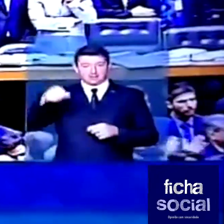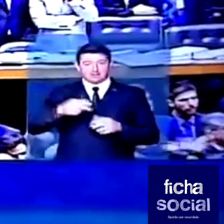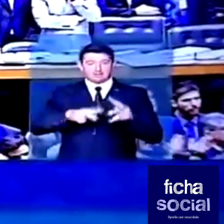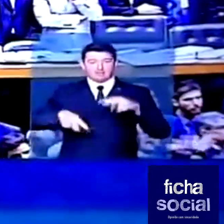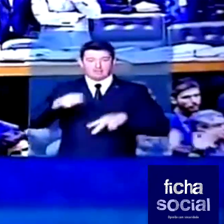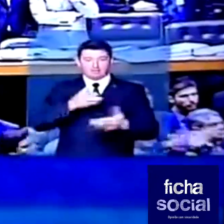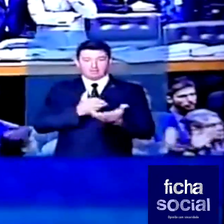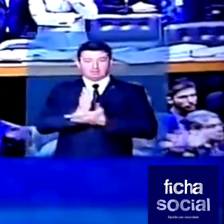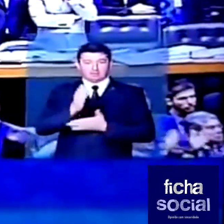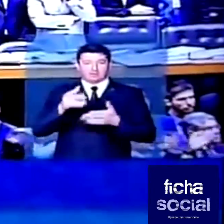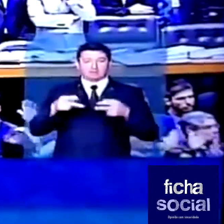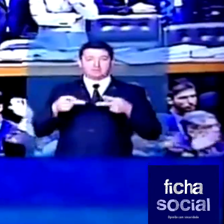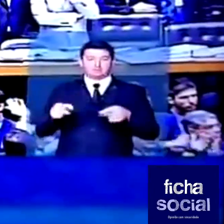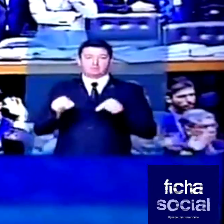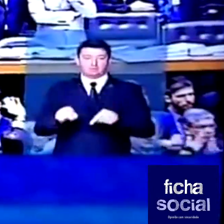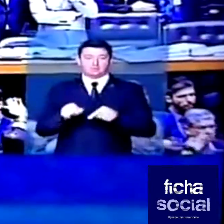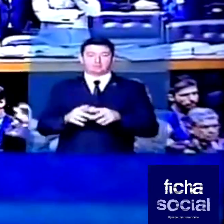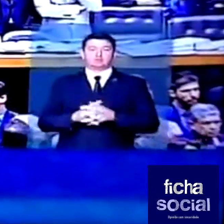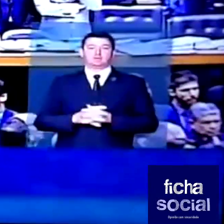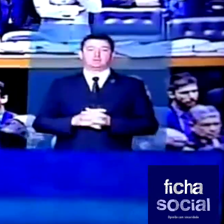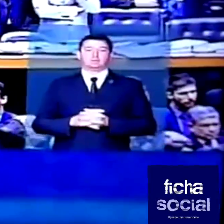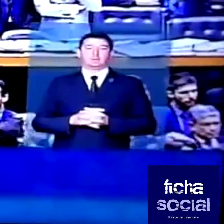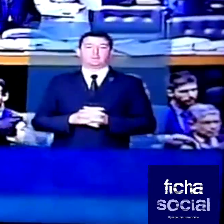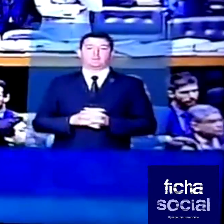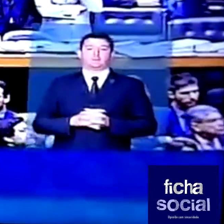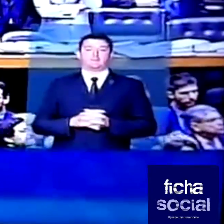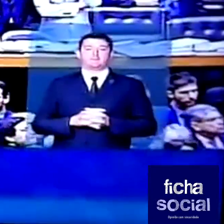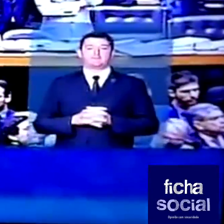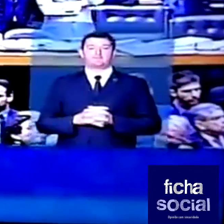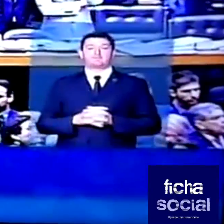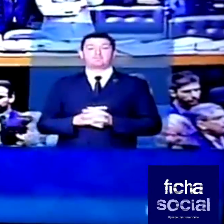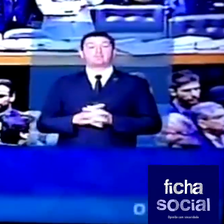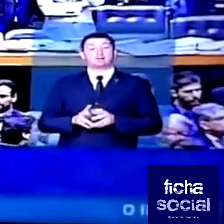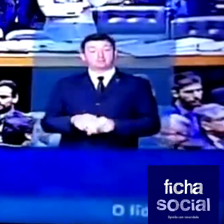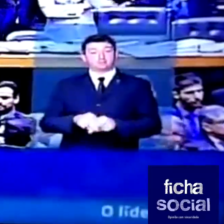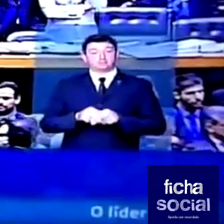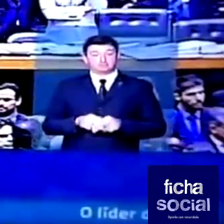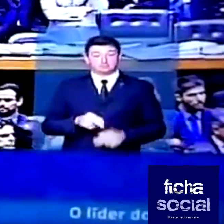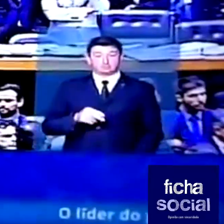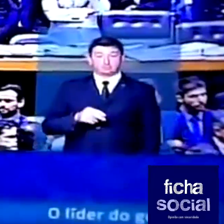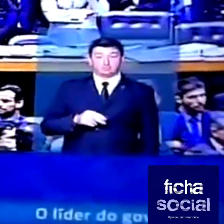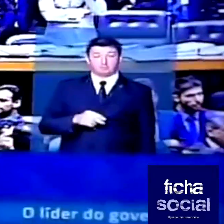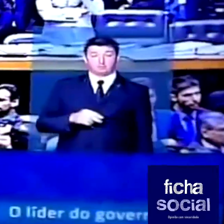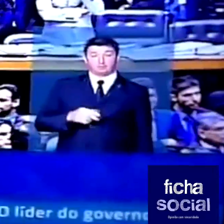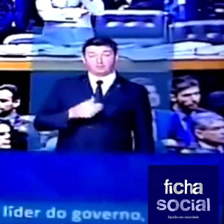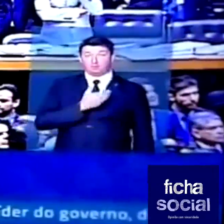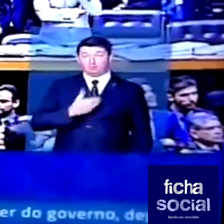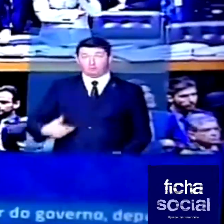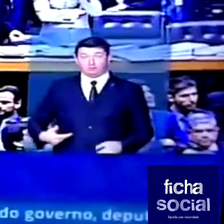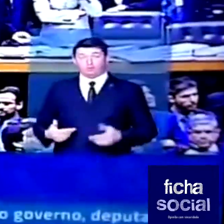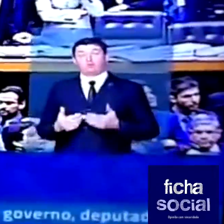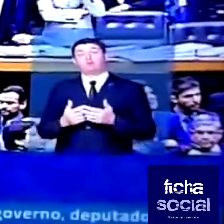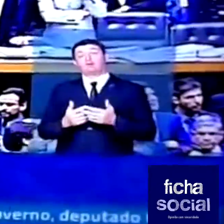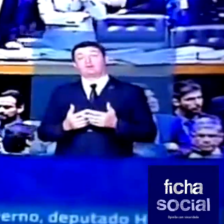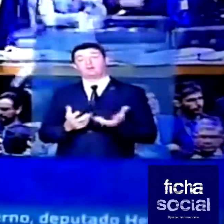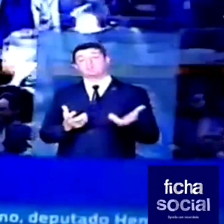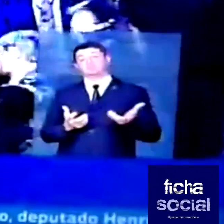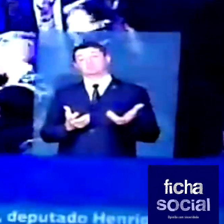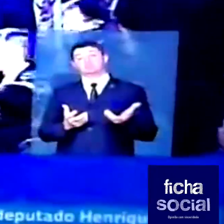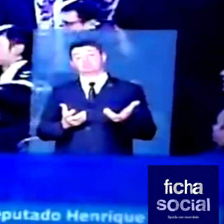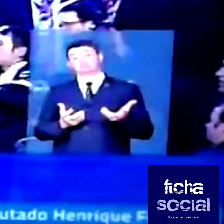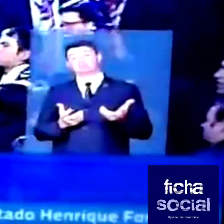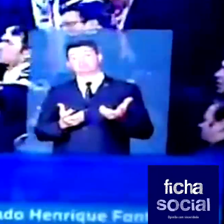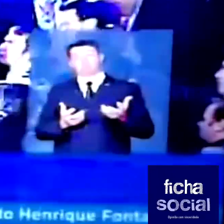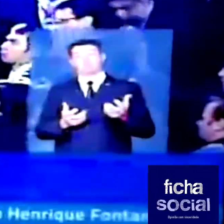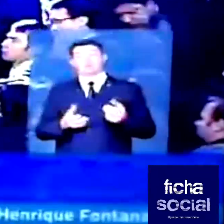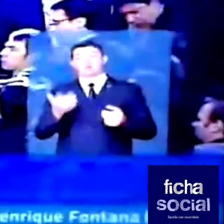na apreciação deste projeto que faz essa modificação fiscal, essa alteração fiscal. Portanto, não interessa ao governo, aos parlamentares, aos partidos aliados,